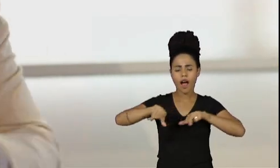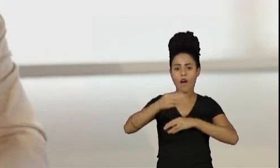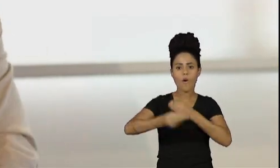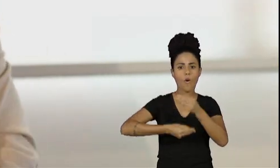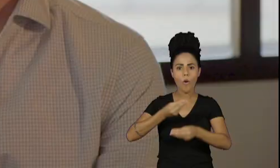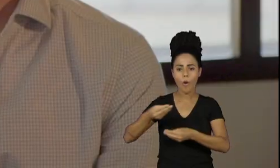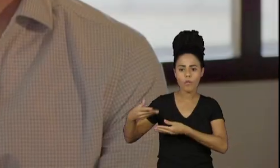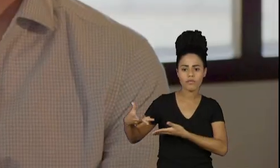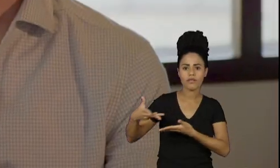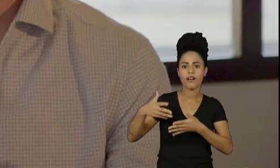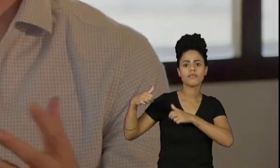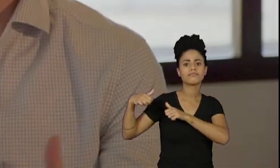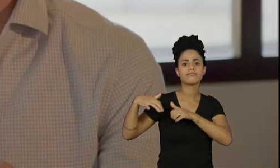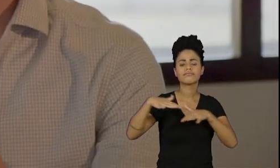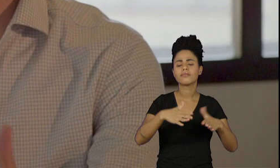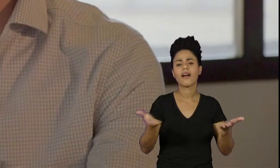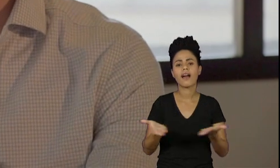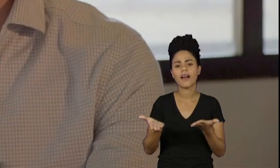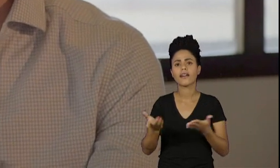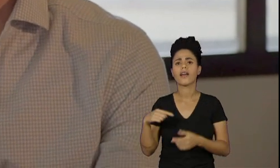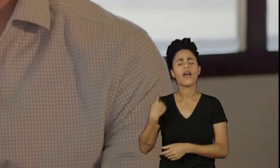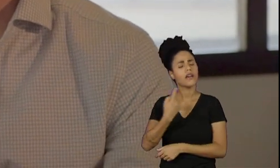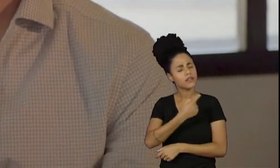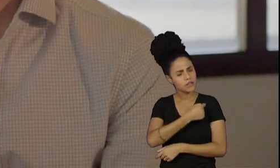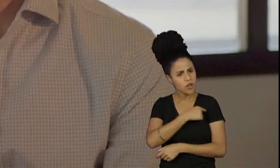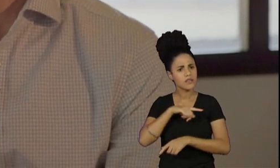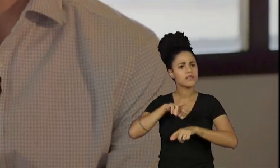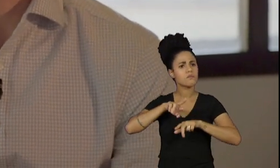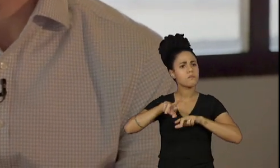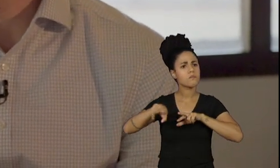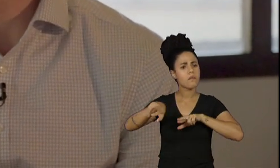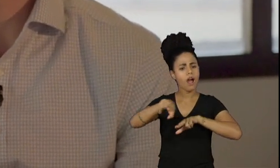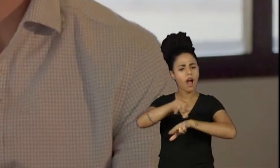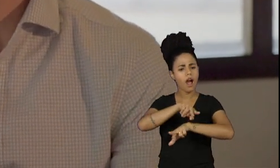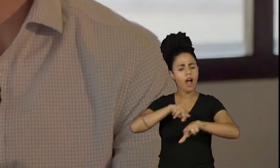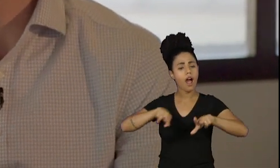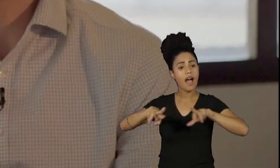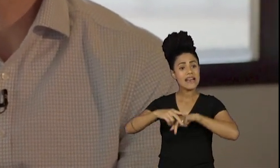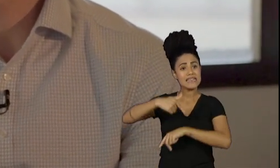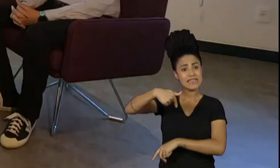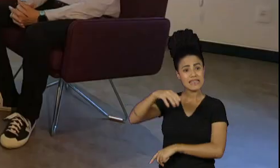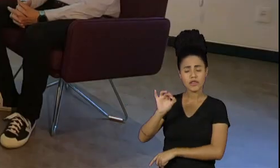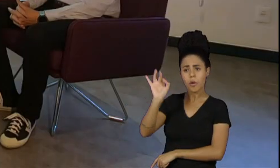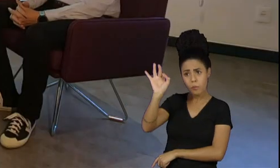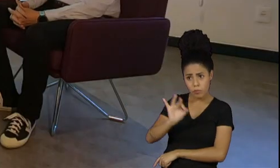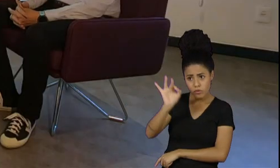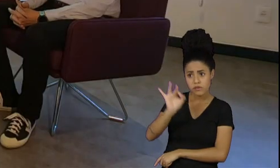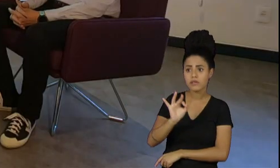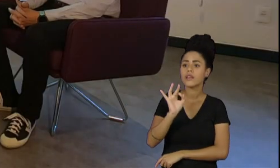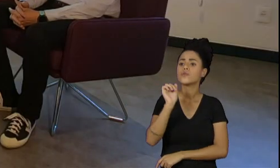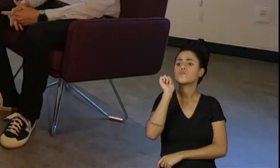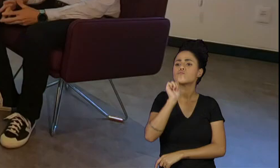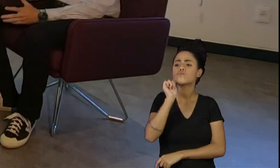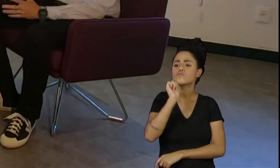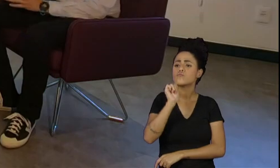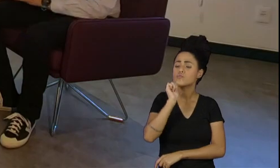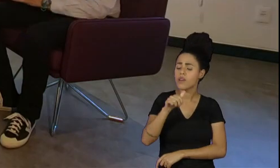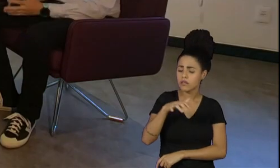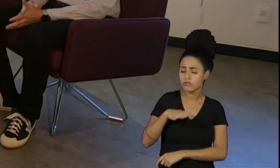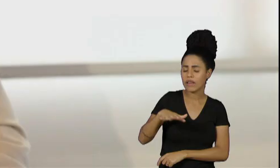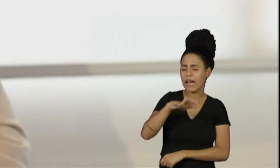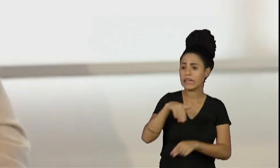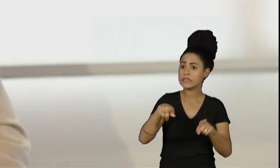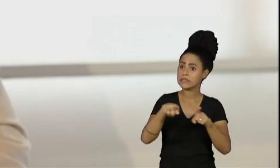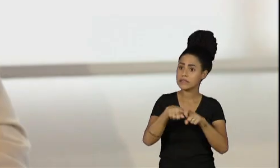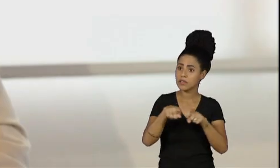fazendo a diferença? E nós somos diversos por natureza. Hoje, 70% mulheres desse contingente,